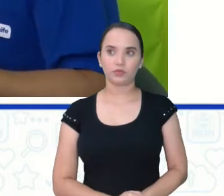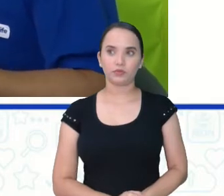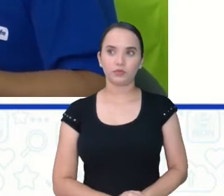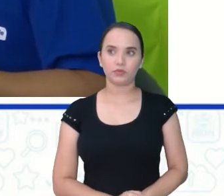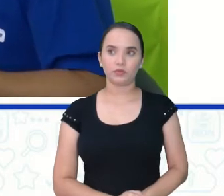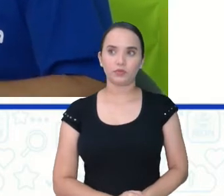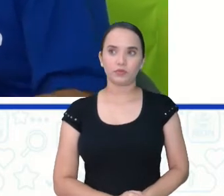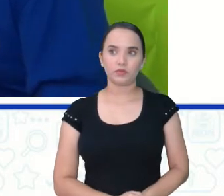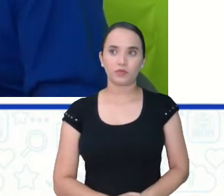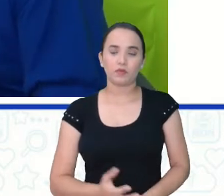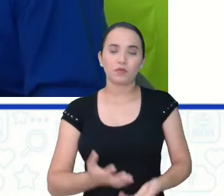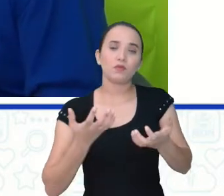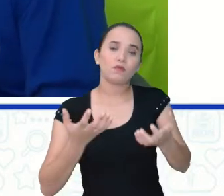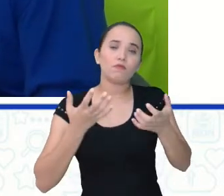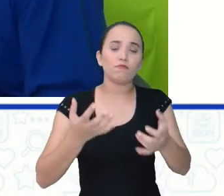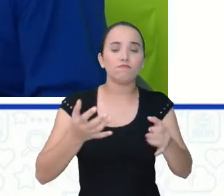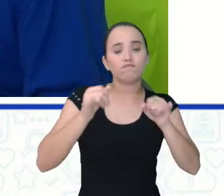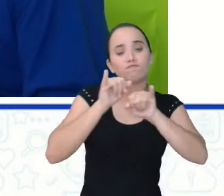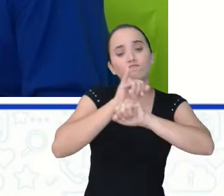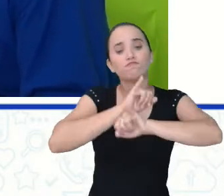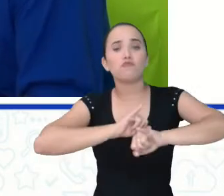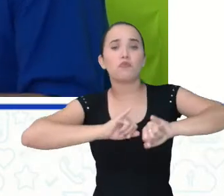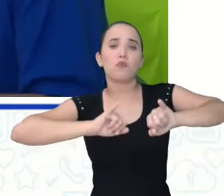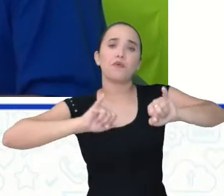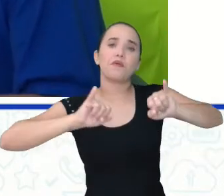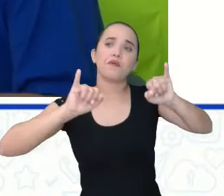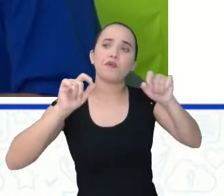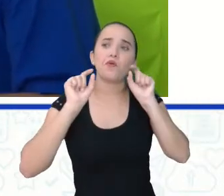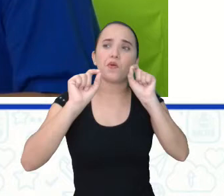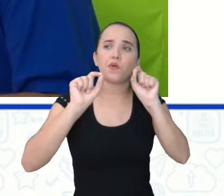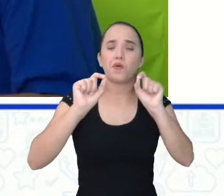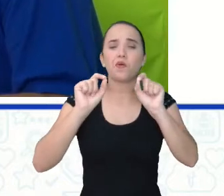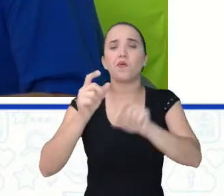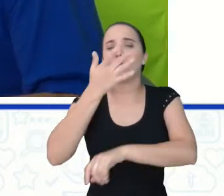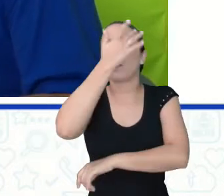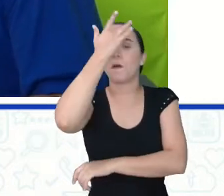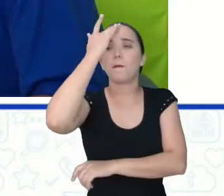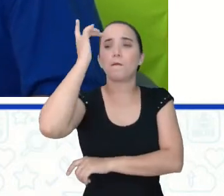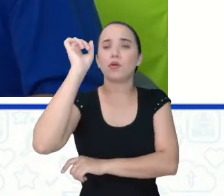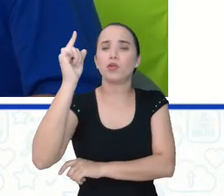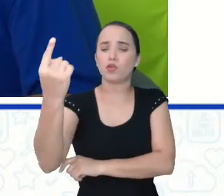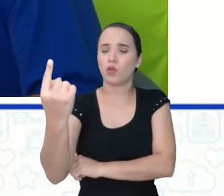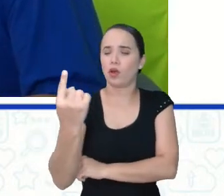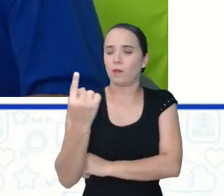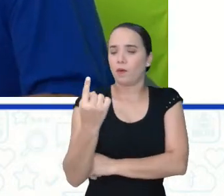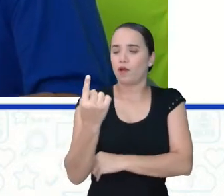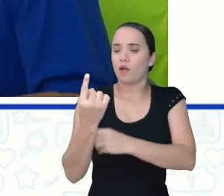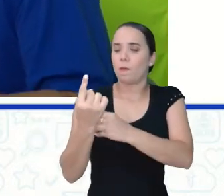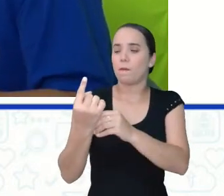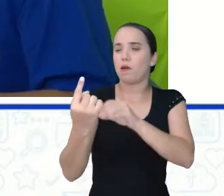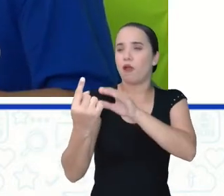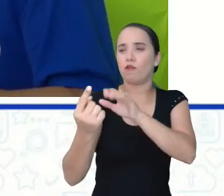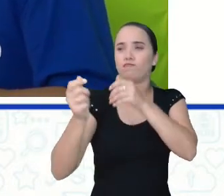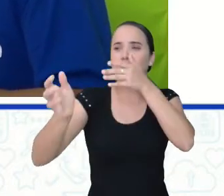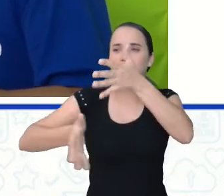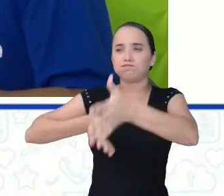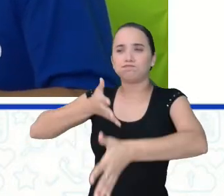Eu queria que alguém me dissesse alguma coisa que eu ainda